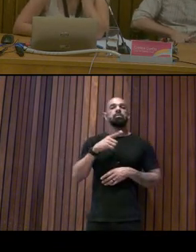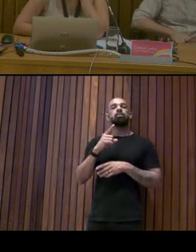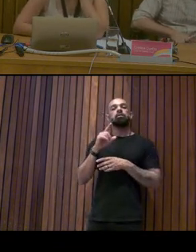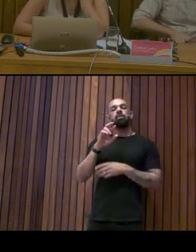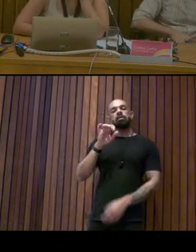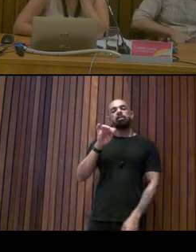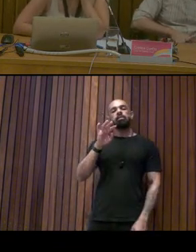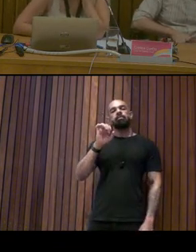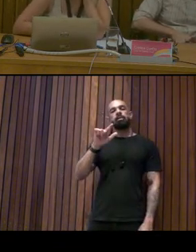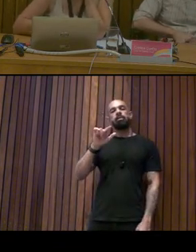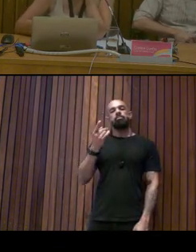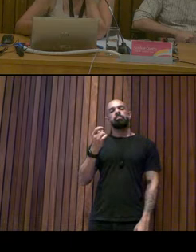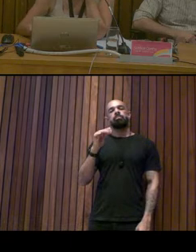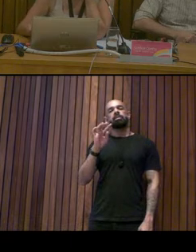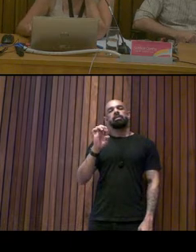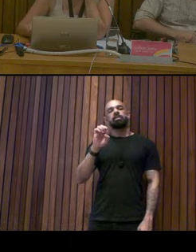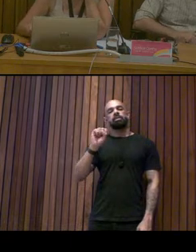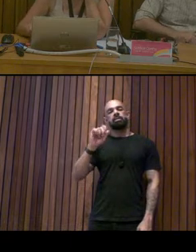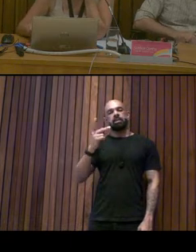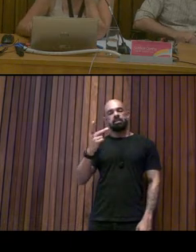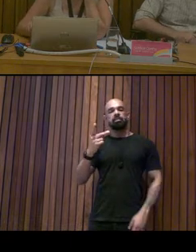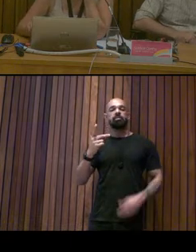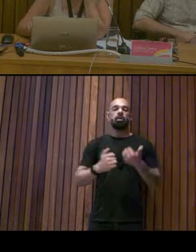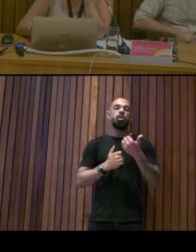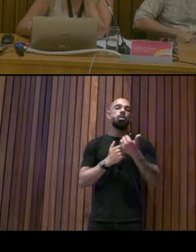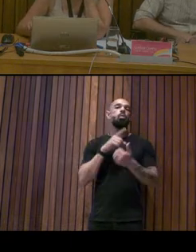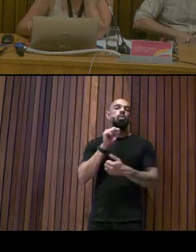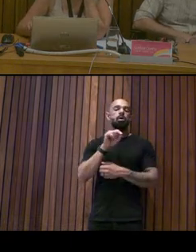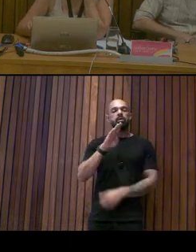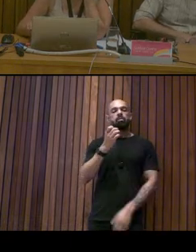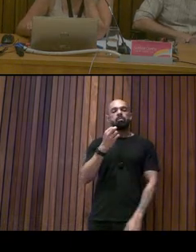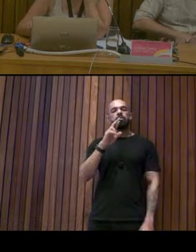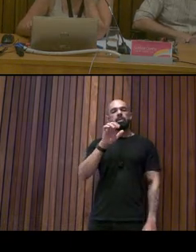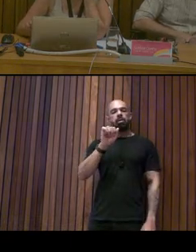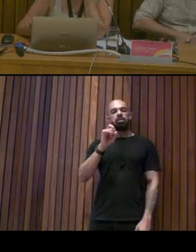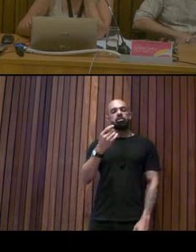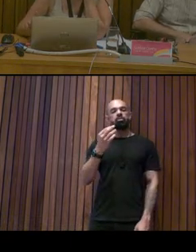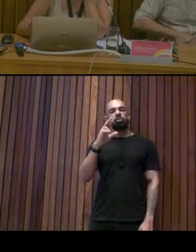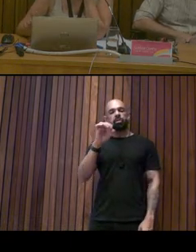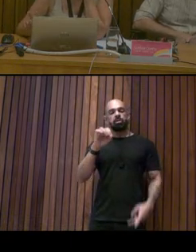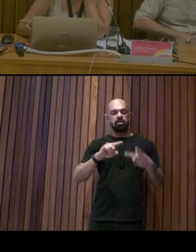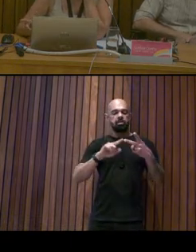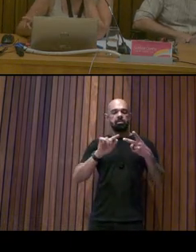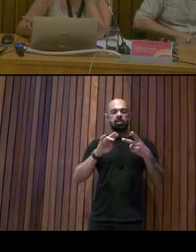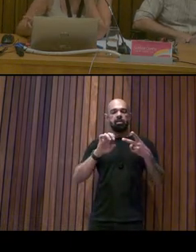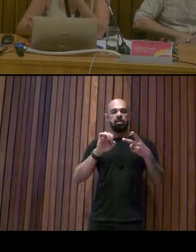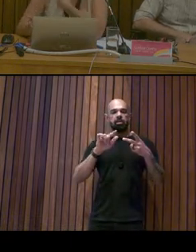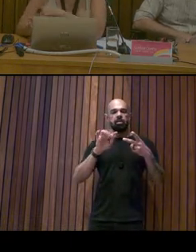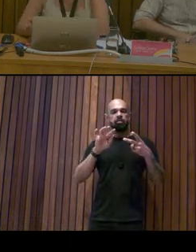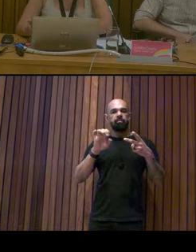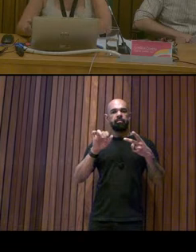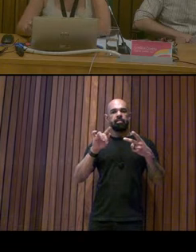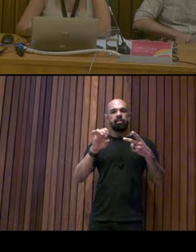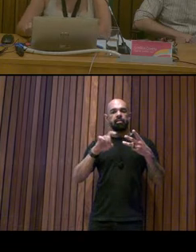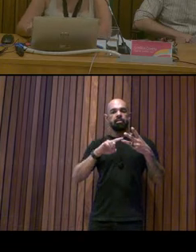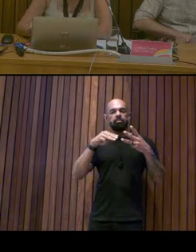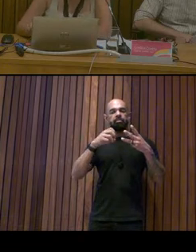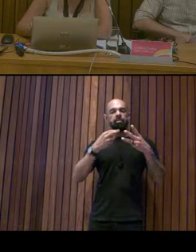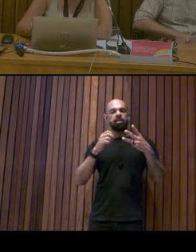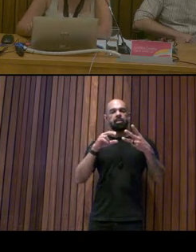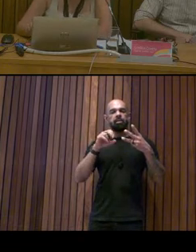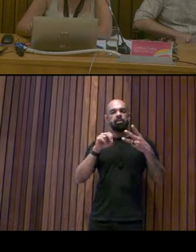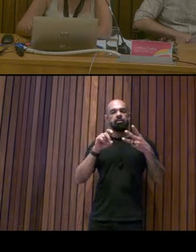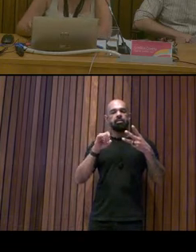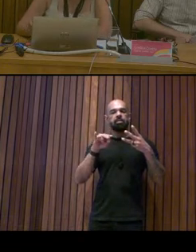Rafael Biteschi, né, e colaboração de Bárbara Soteiro, Gabriel Felipe, Mariano da Silva e